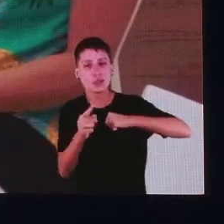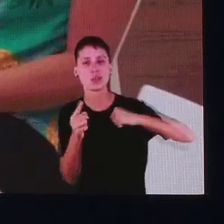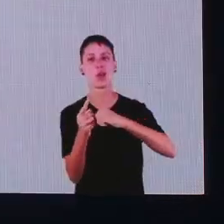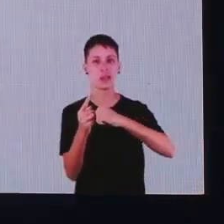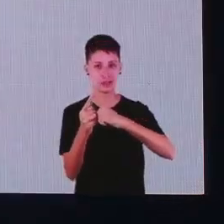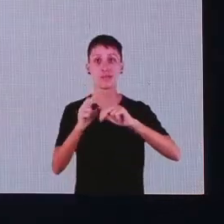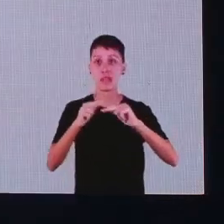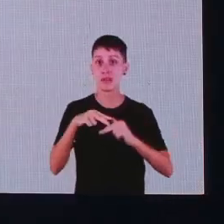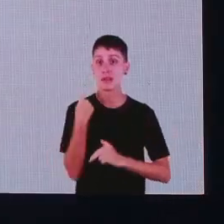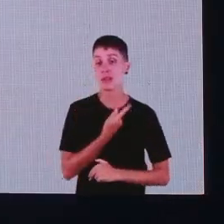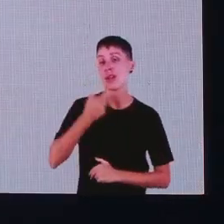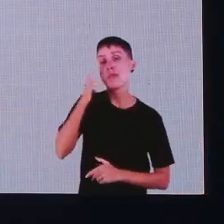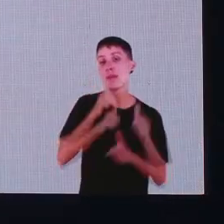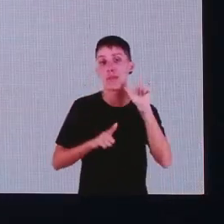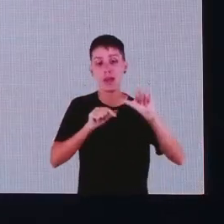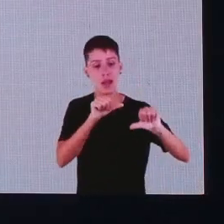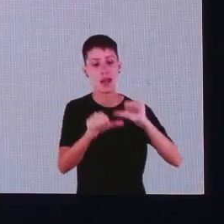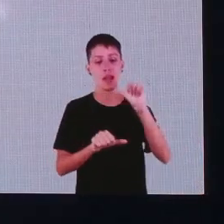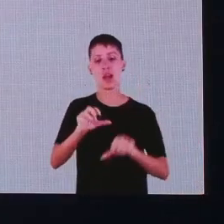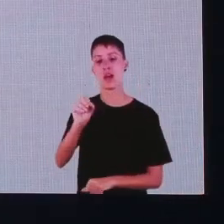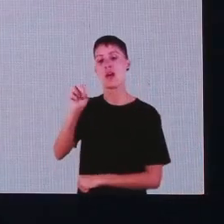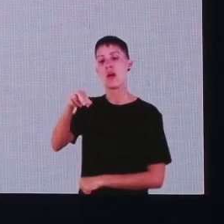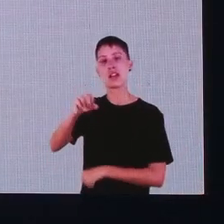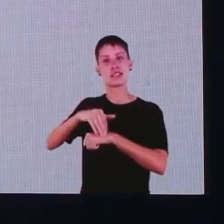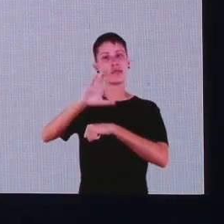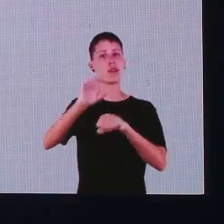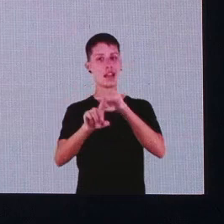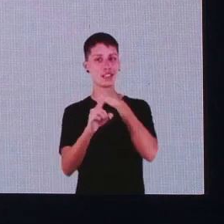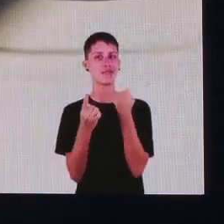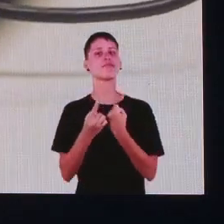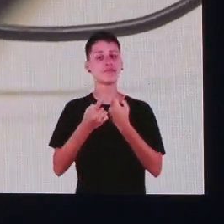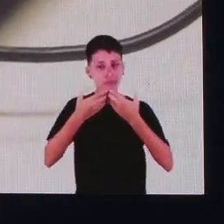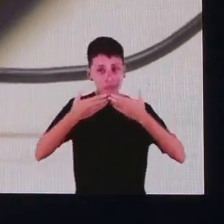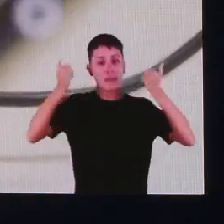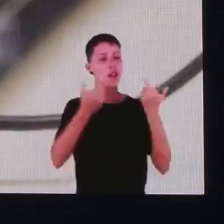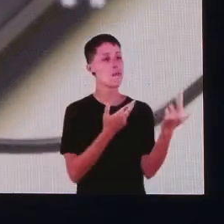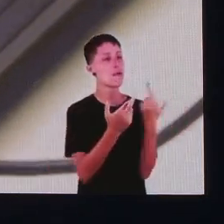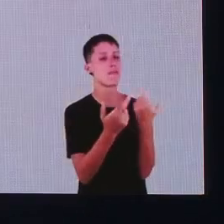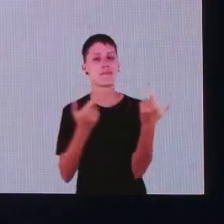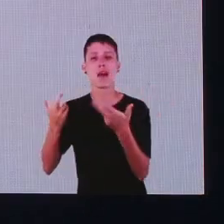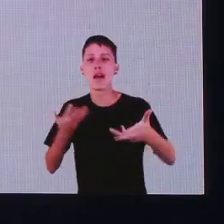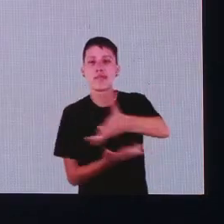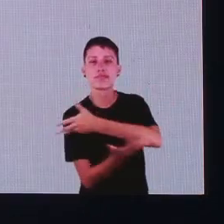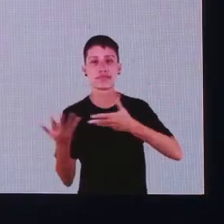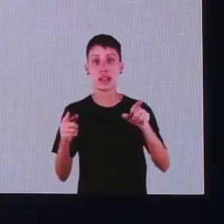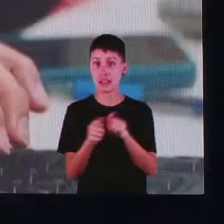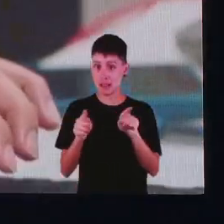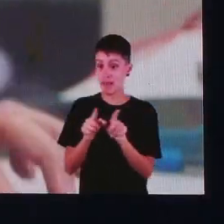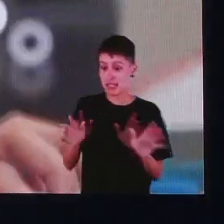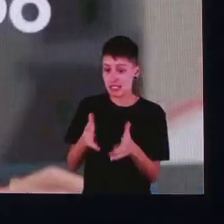sociedade. Por isso, conseguimos nos tornar um ONS mais social, ampliando o relacionamento com todos e